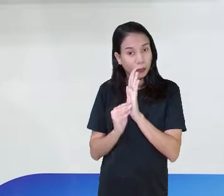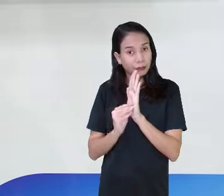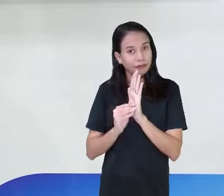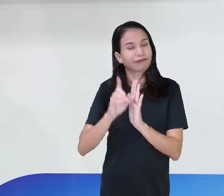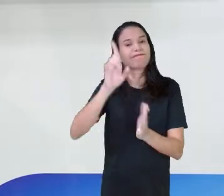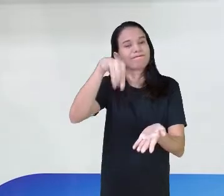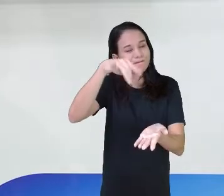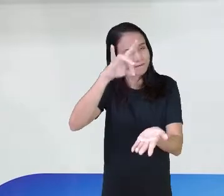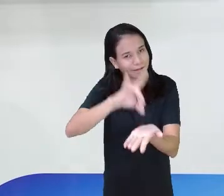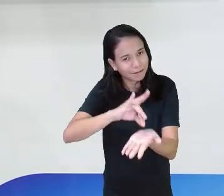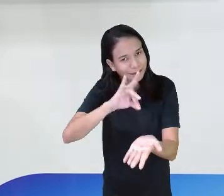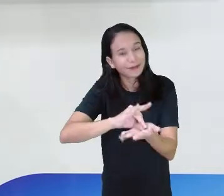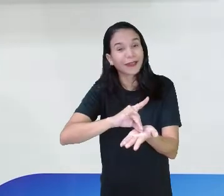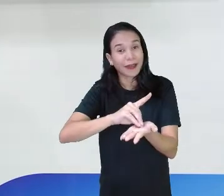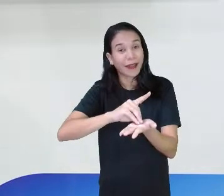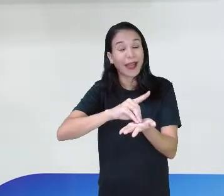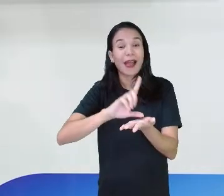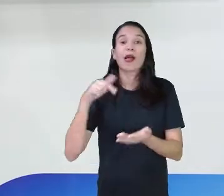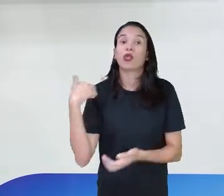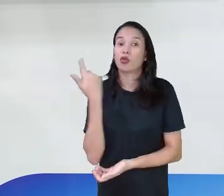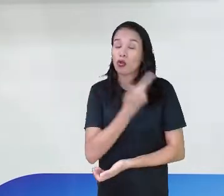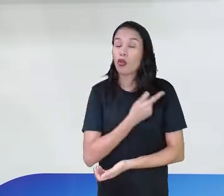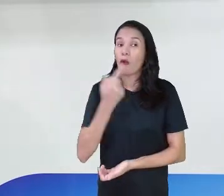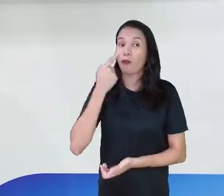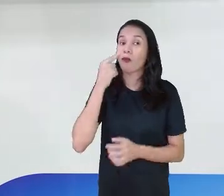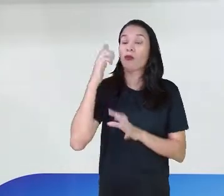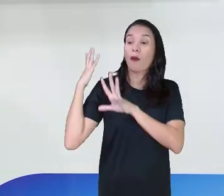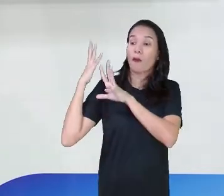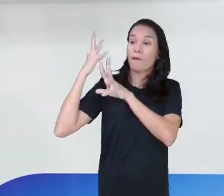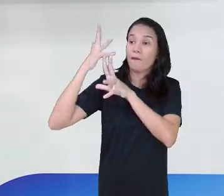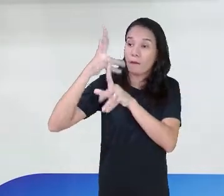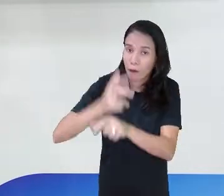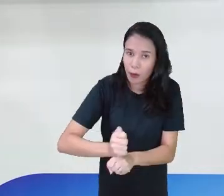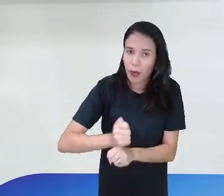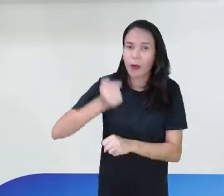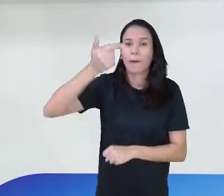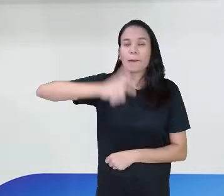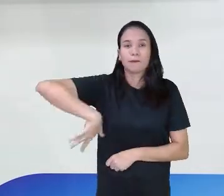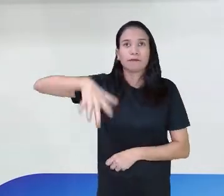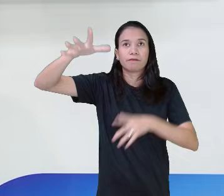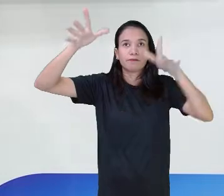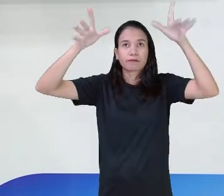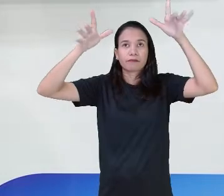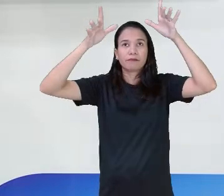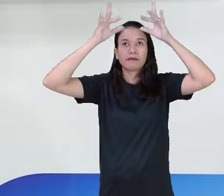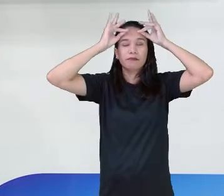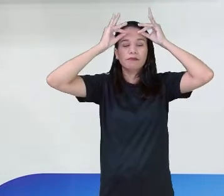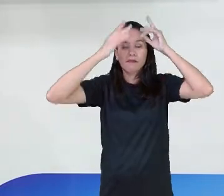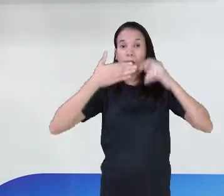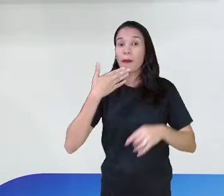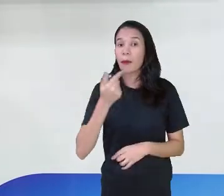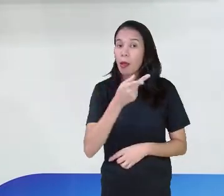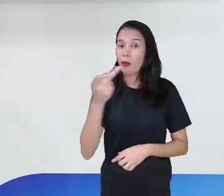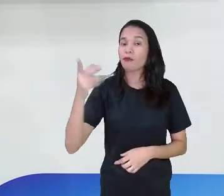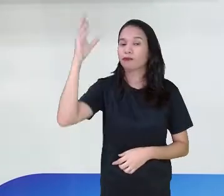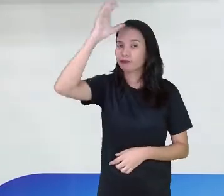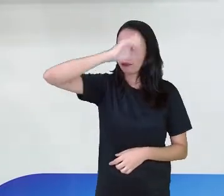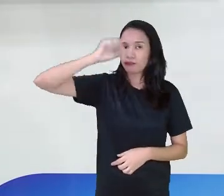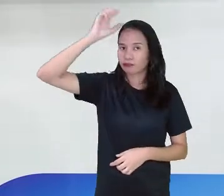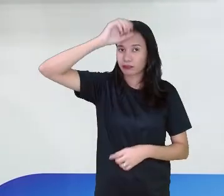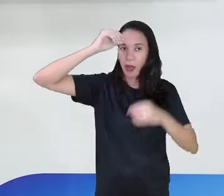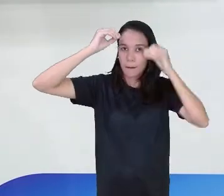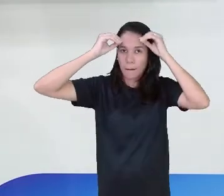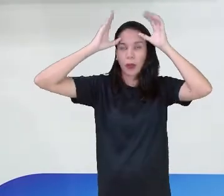É verdade. E a gente está revendo alguns pontos para que se fixe melhor, para que vocês possam acompanhar